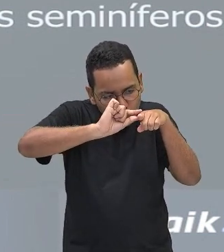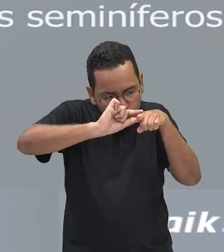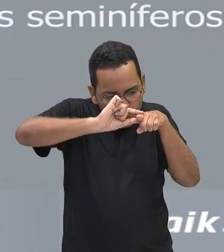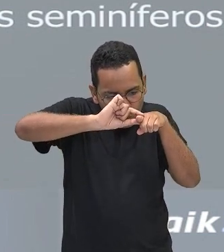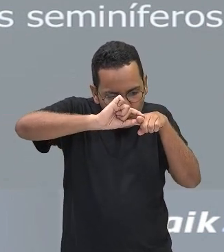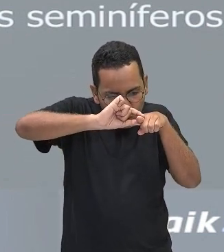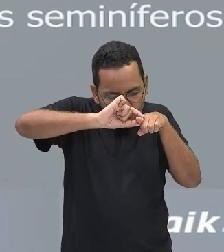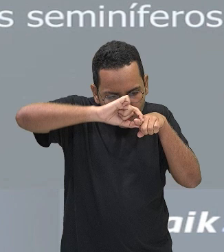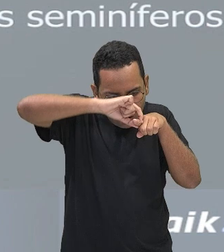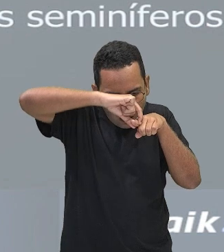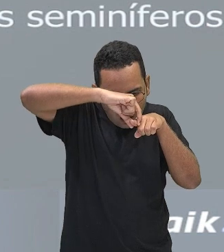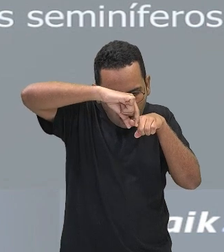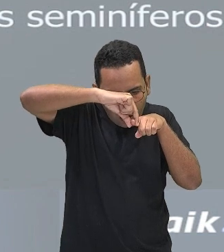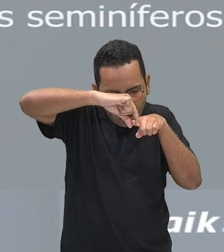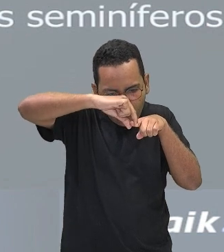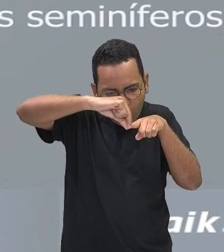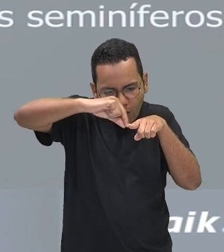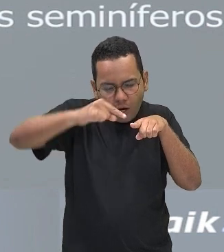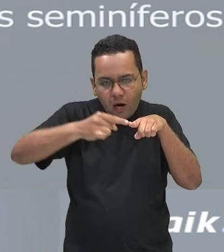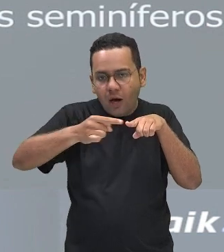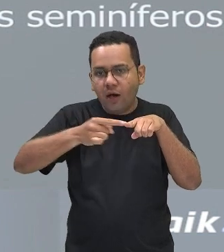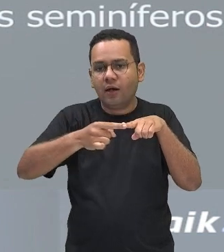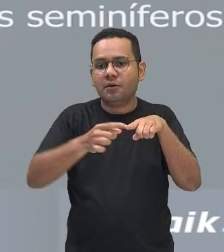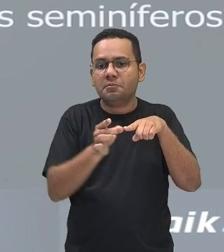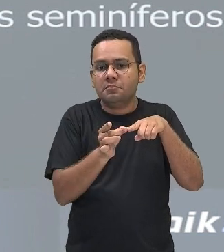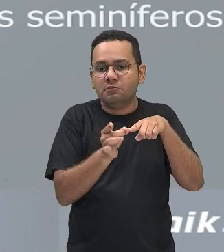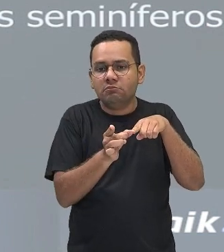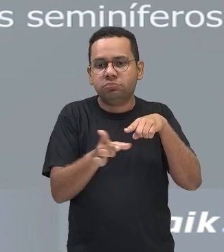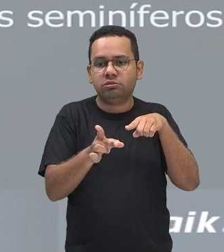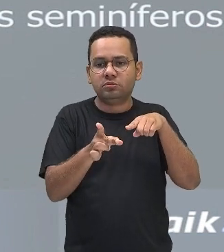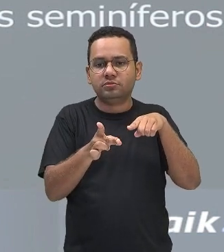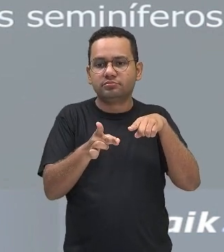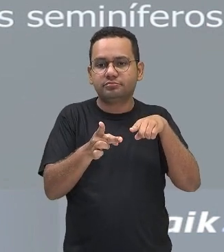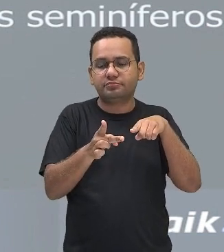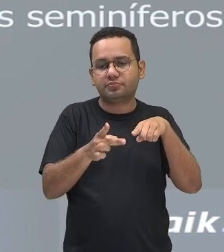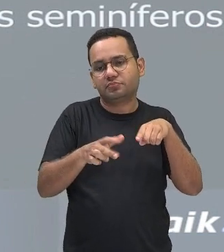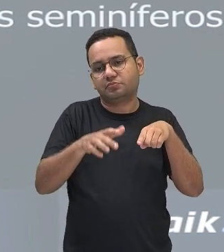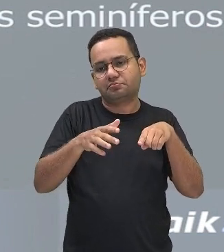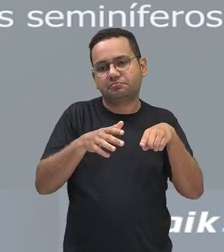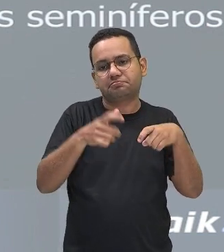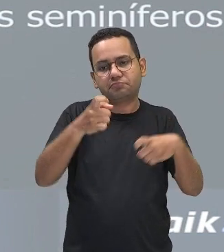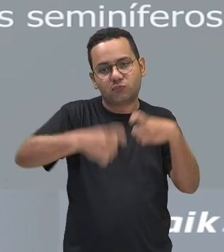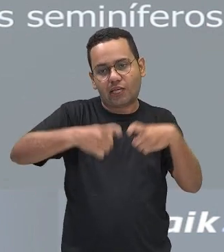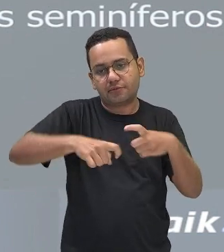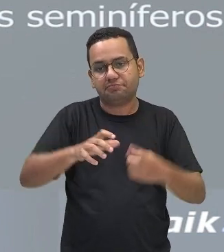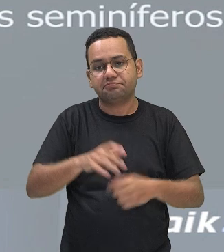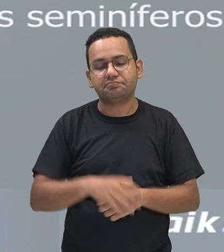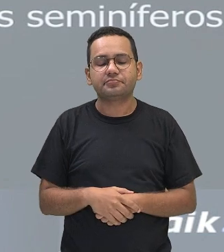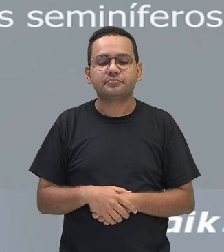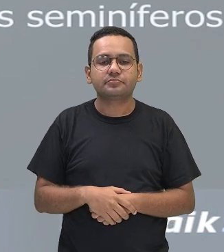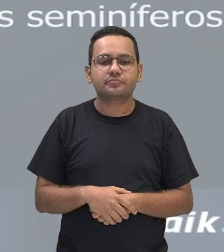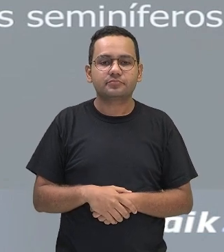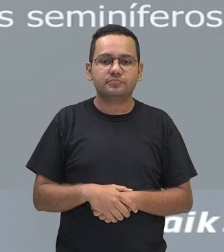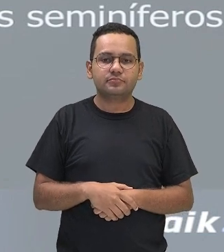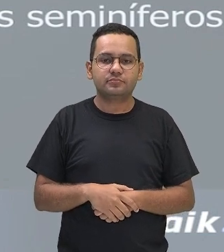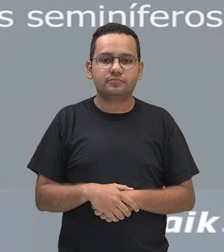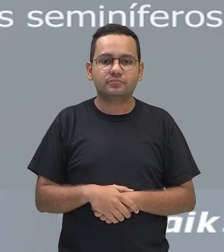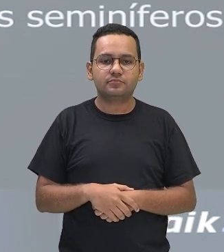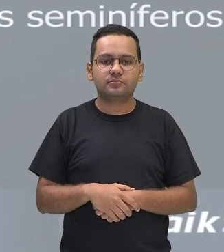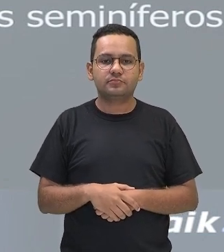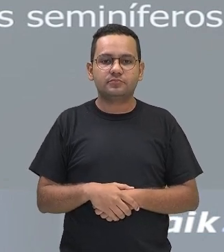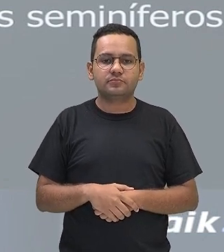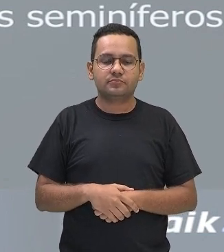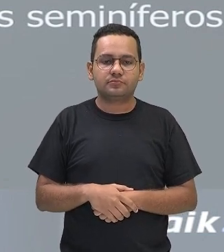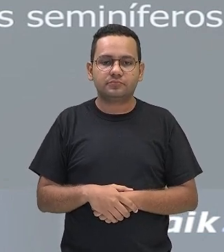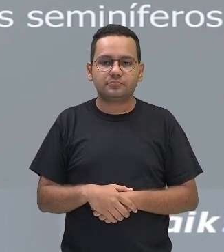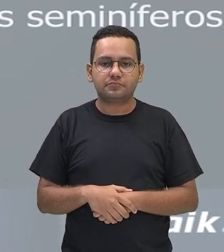corpo do pênis até sair do corpo masculino durante o ato sexual, certo? Então esses são os órgãos do sistema